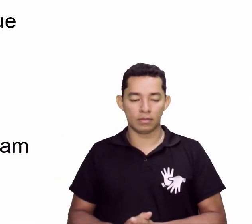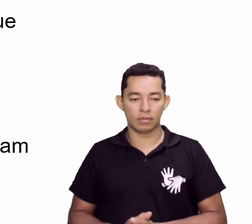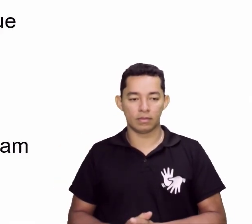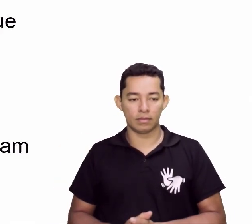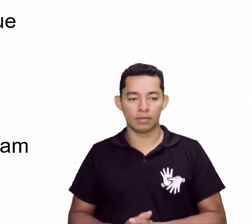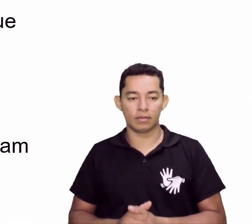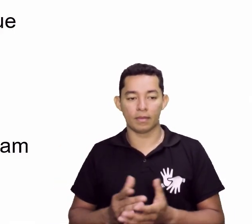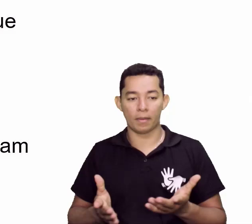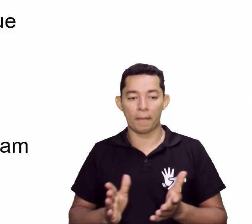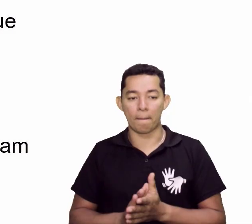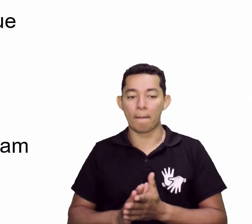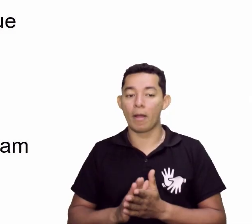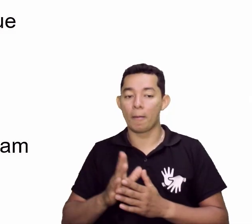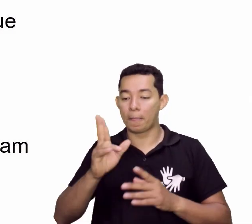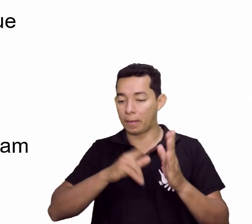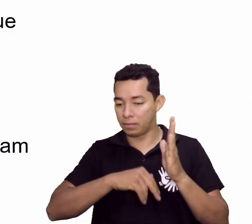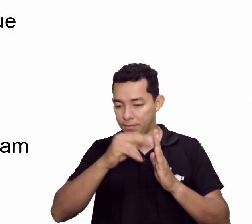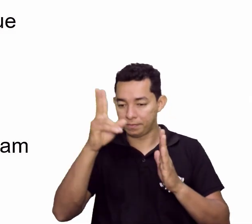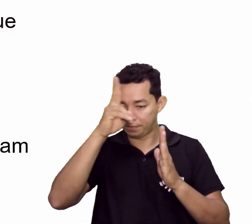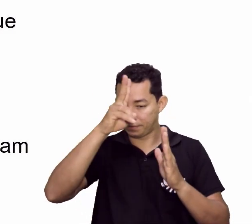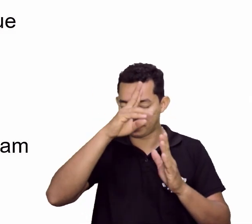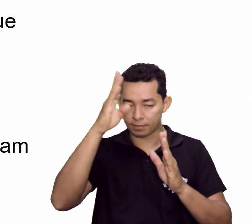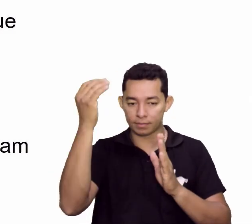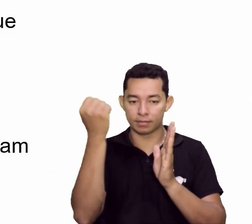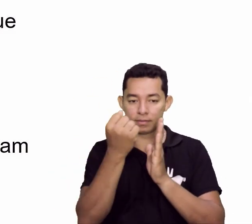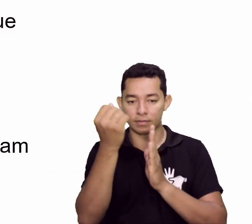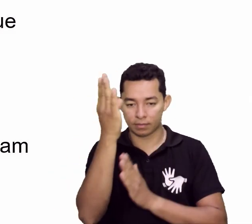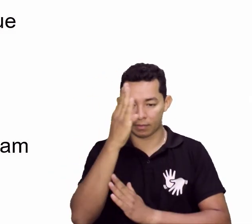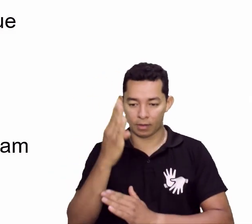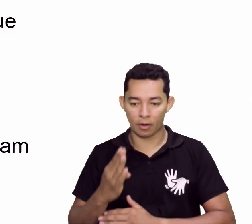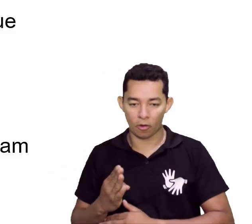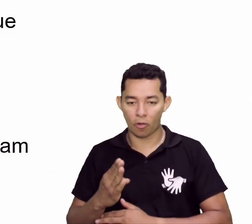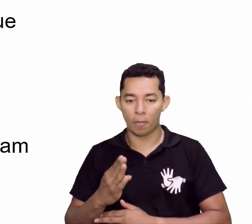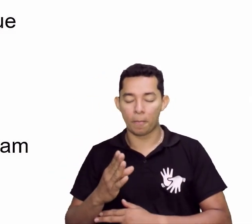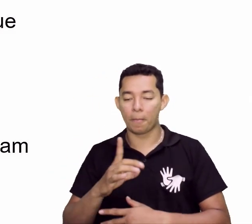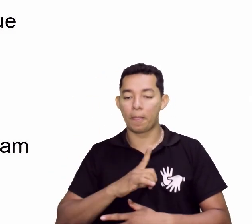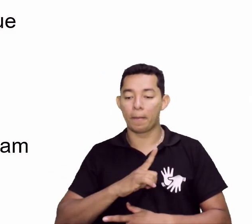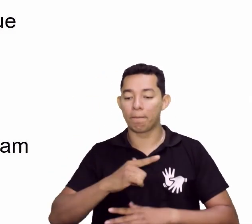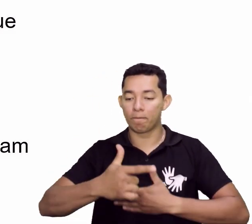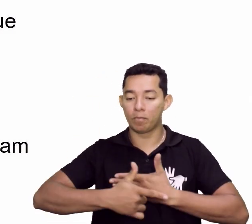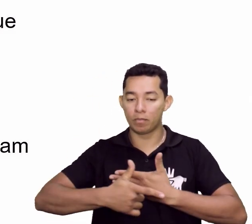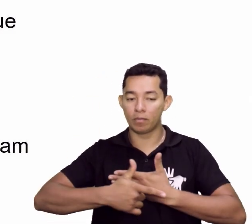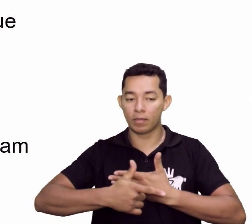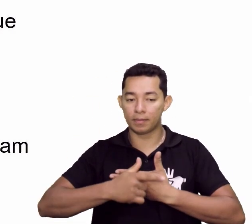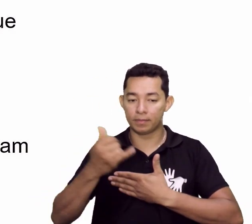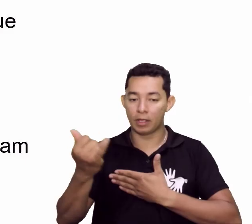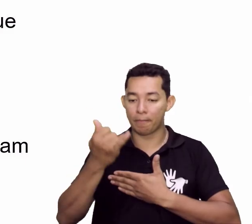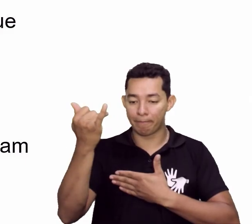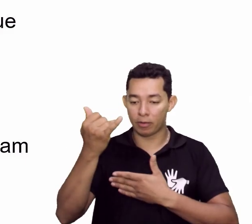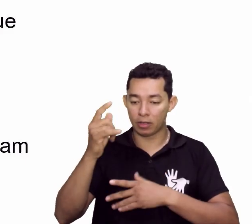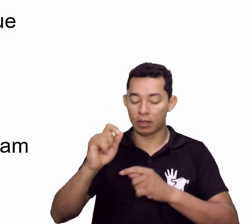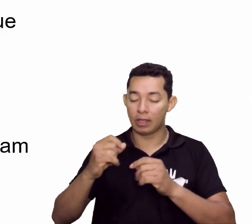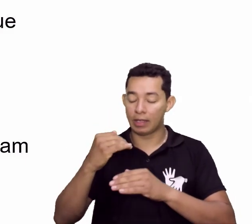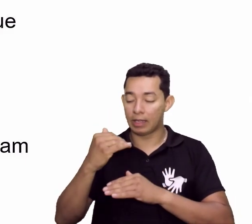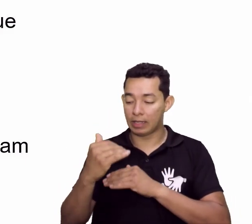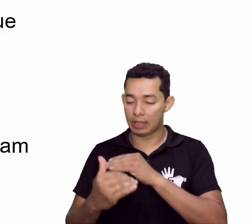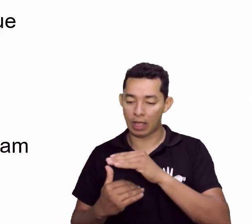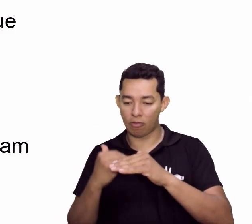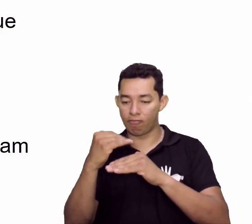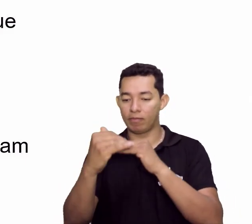A pintura histórica do Brasil desempenhou um papel crucial na construção da